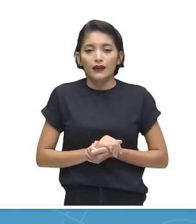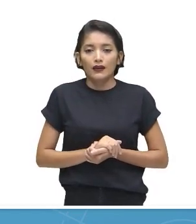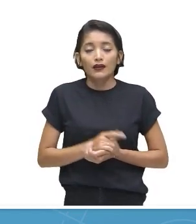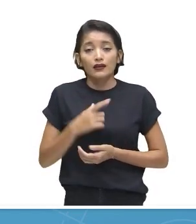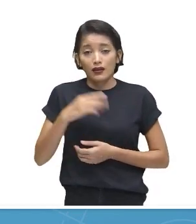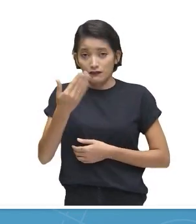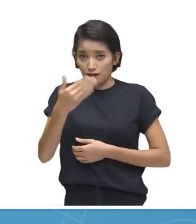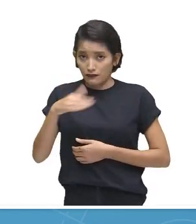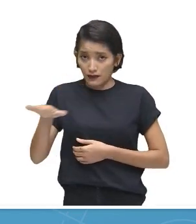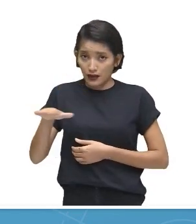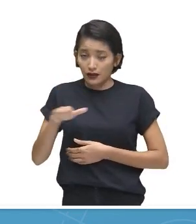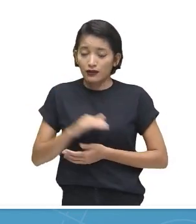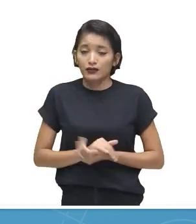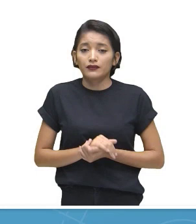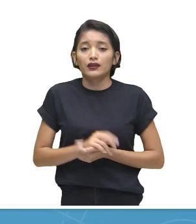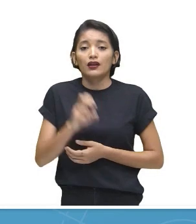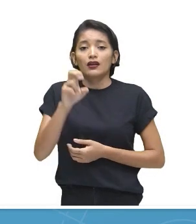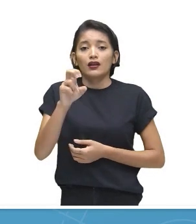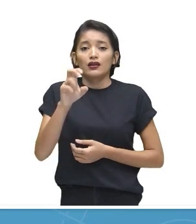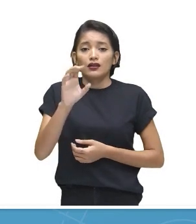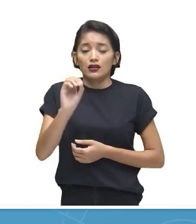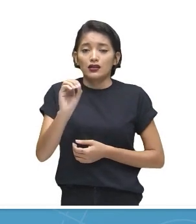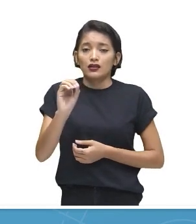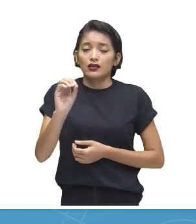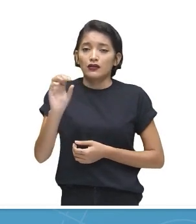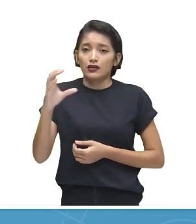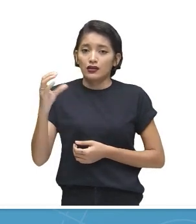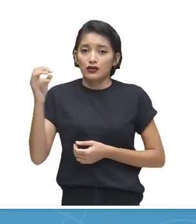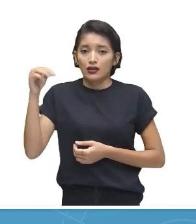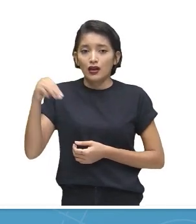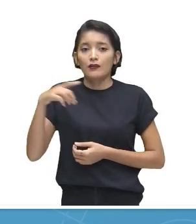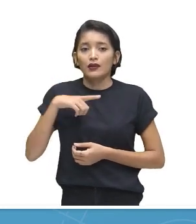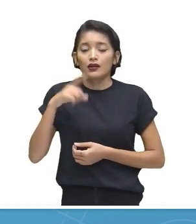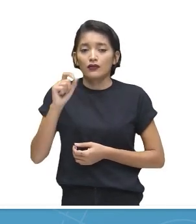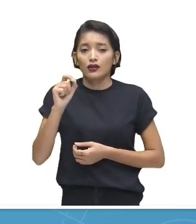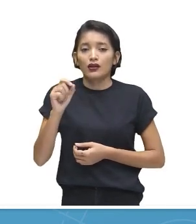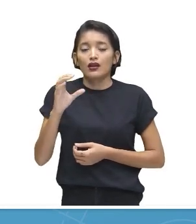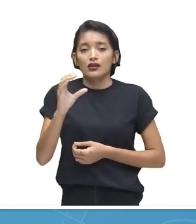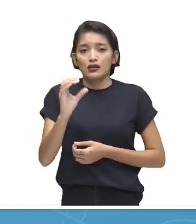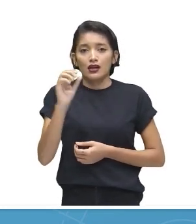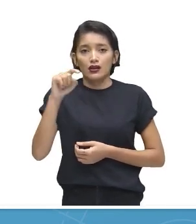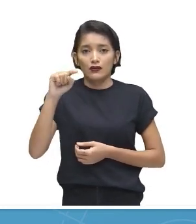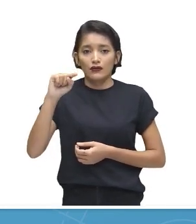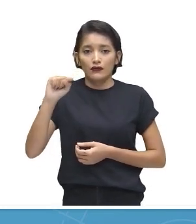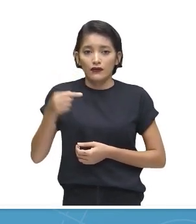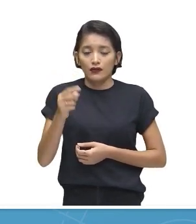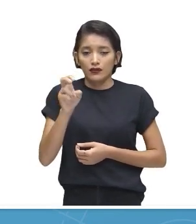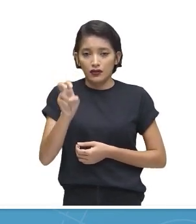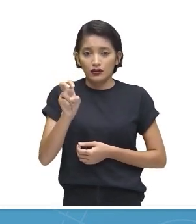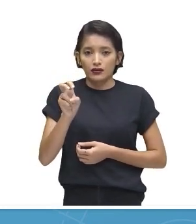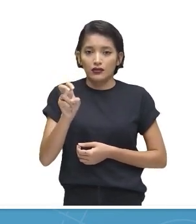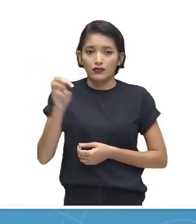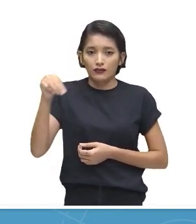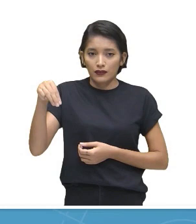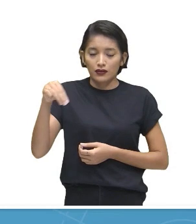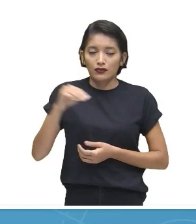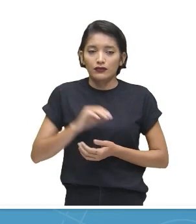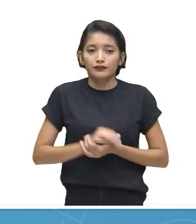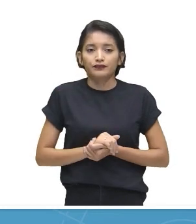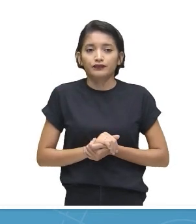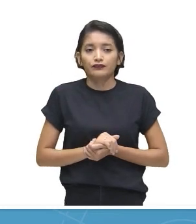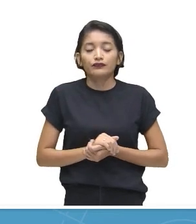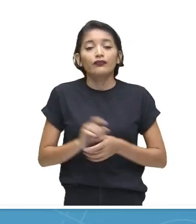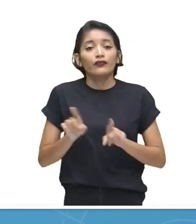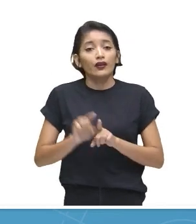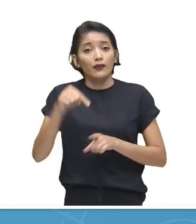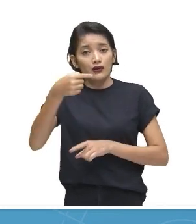metade, né? Então, em 50 centímetros, você tem o quê? Meio metro. Então, 0,5 metro. A mesma coisa você aplica para as